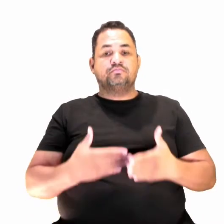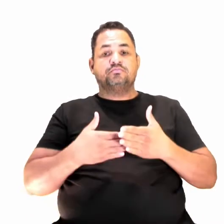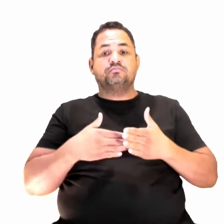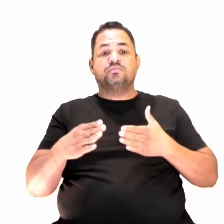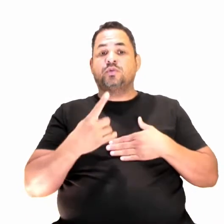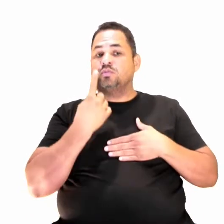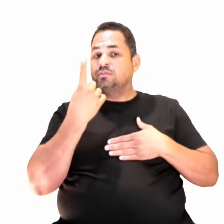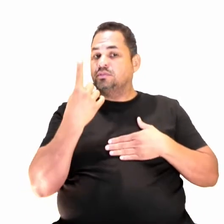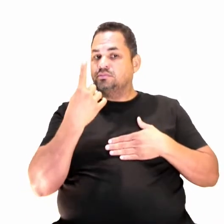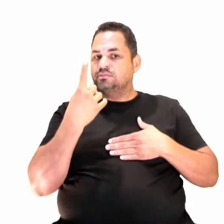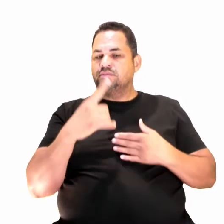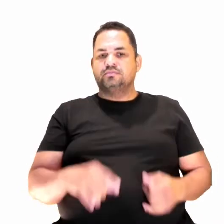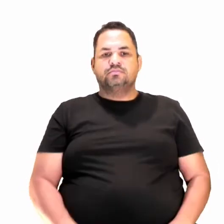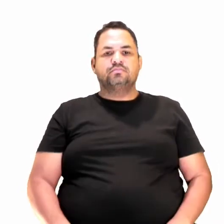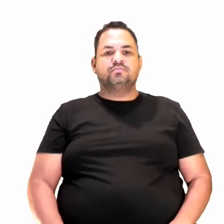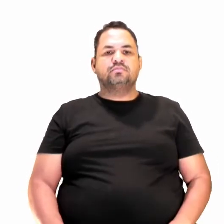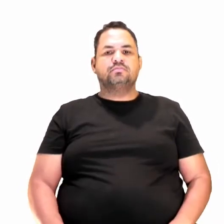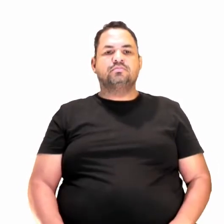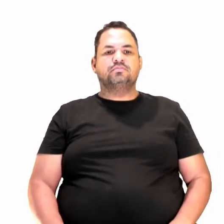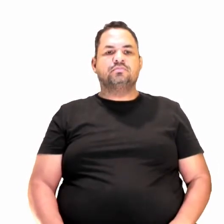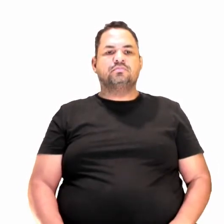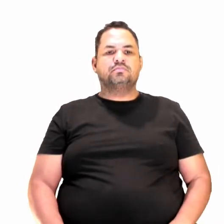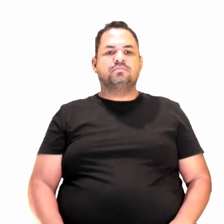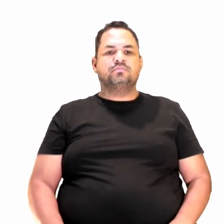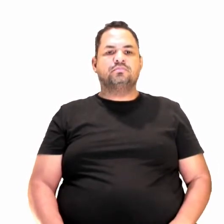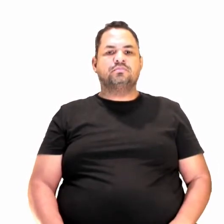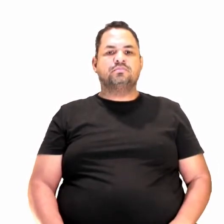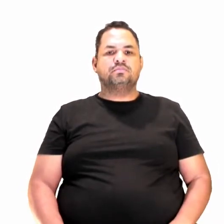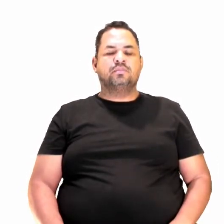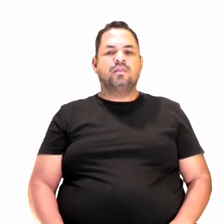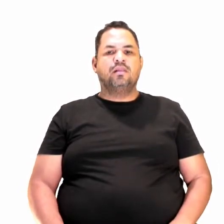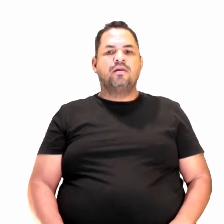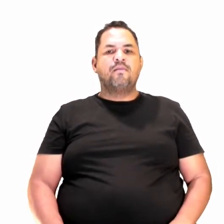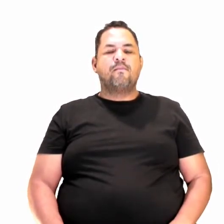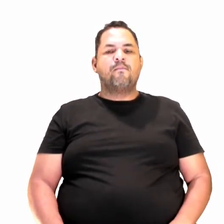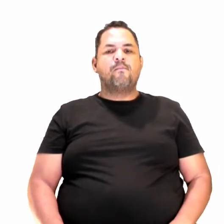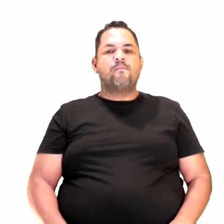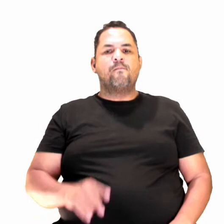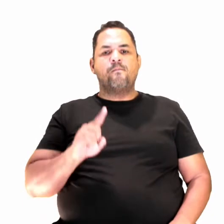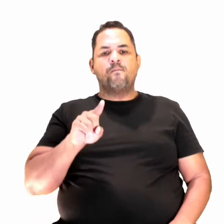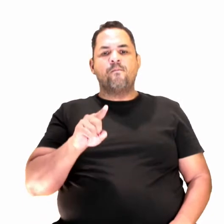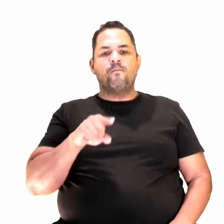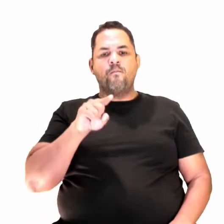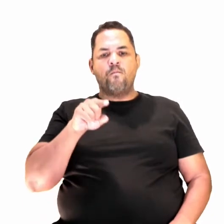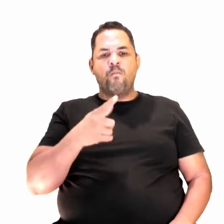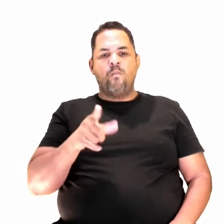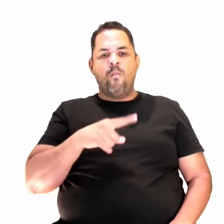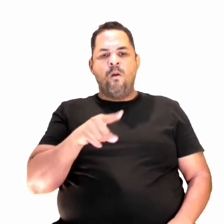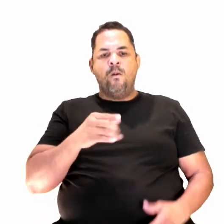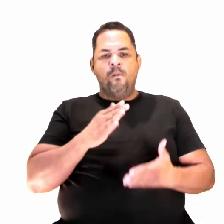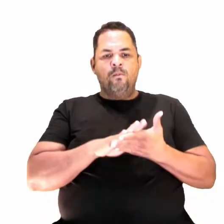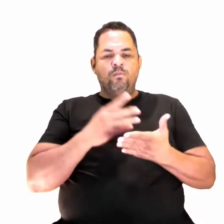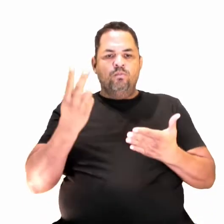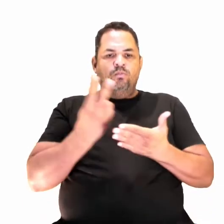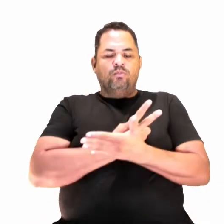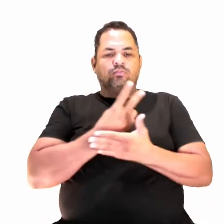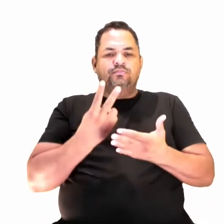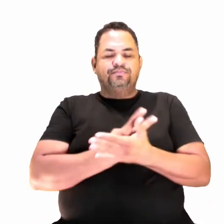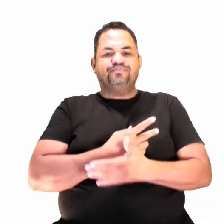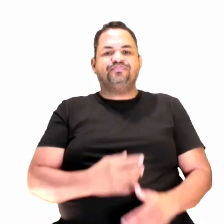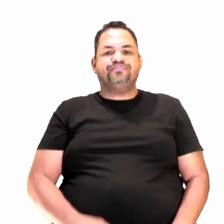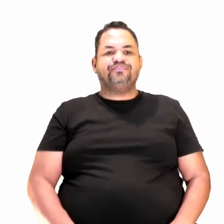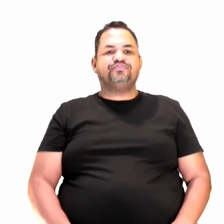Exceto. Então, assim, a única que você vai marcar é a única que não corresponde. Então, vamos